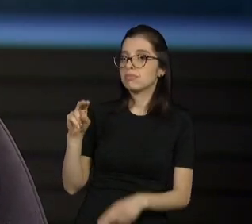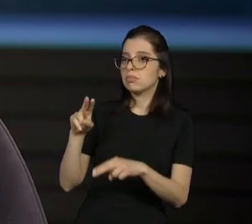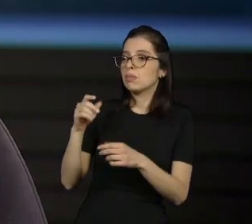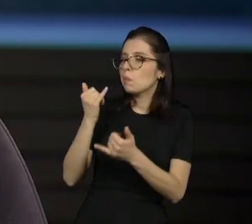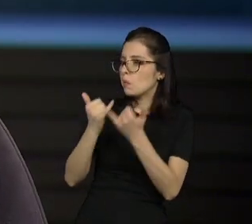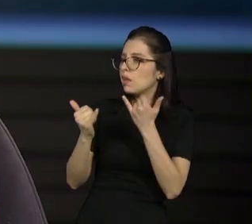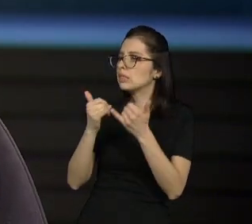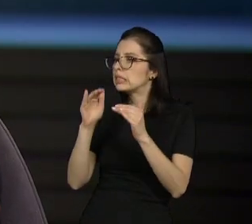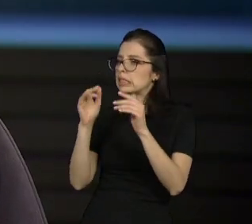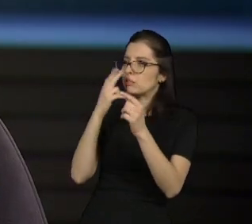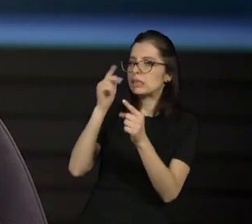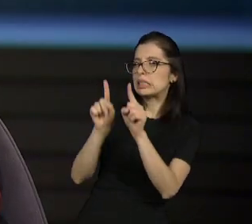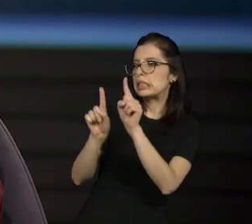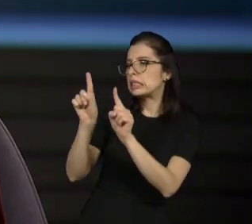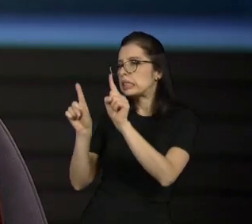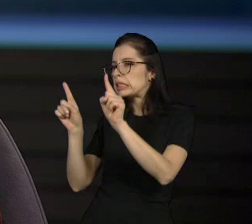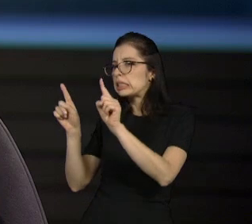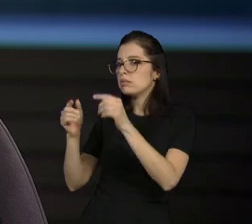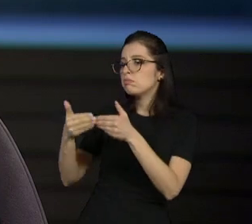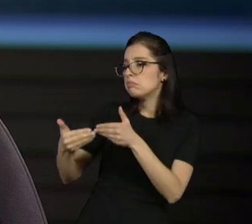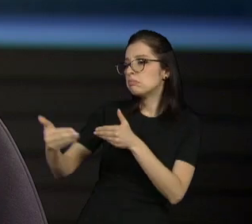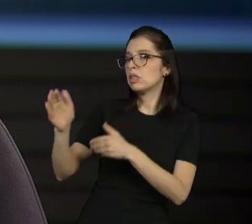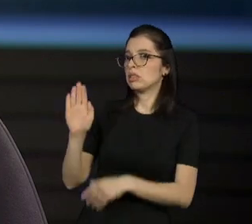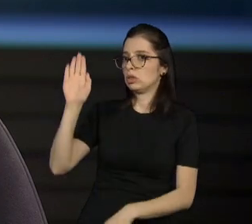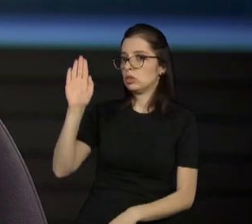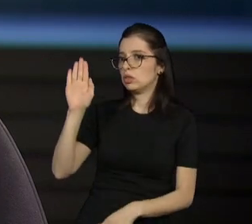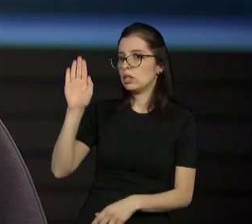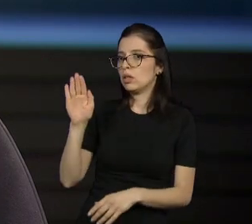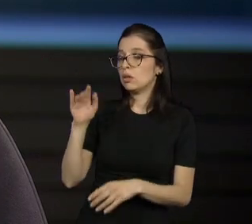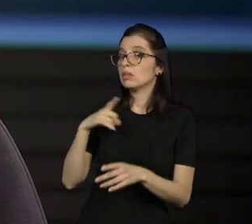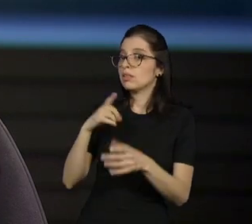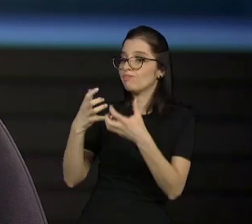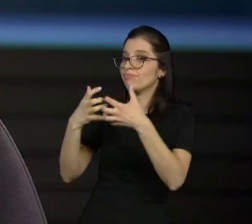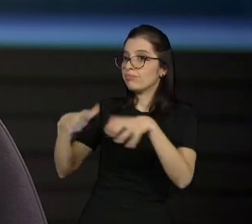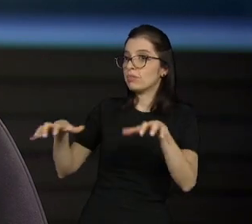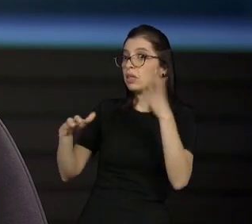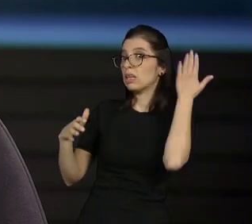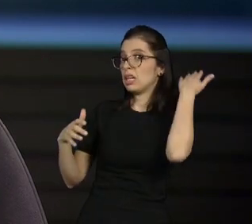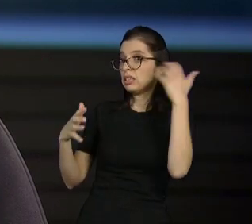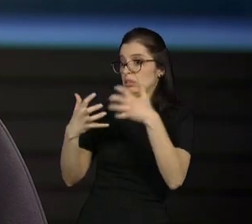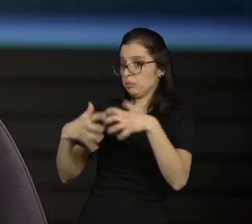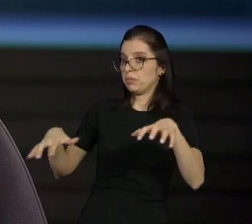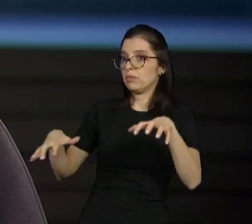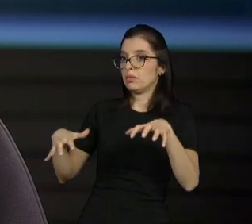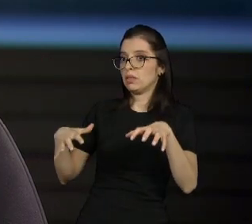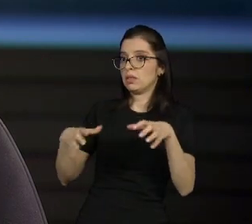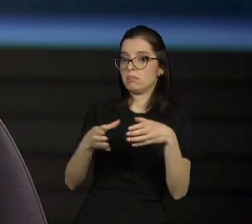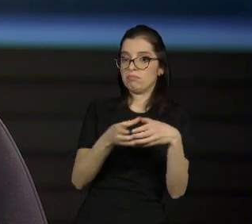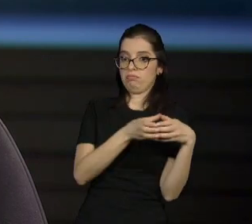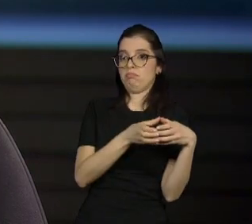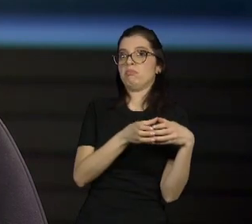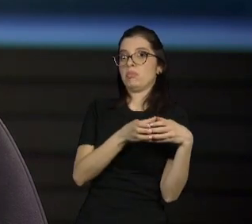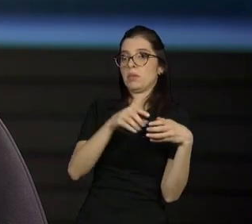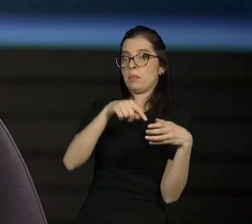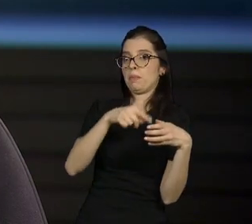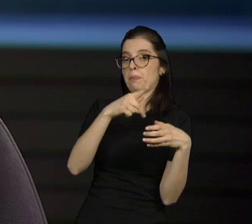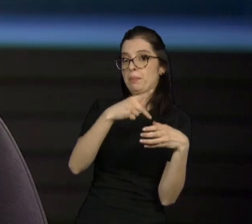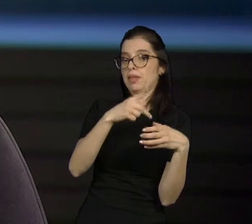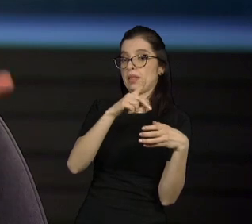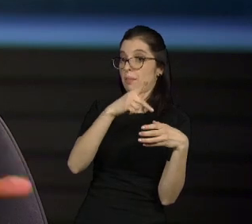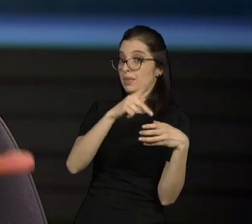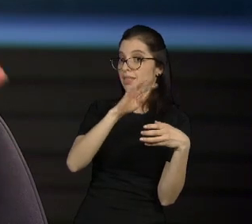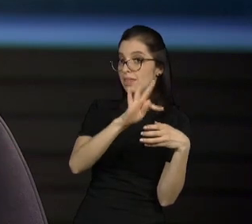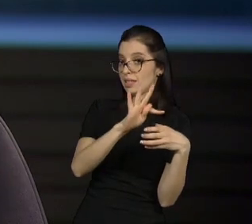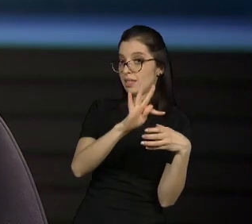lançado a sua candidatura. Isso divide o campo que lá no Ceará é junto, PT e PDT. E